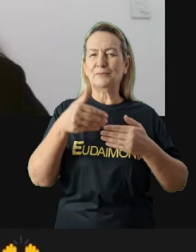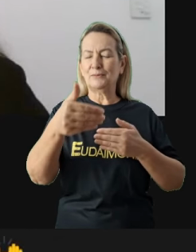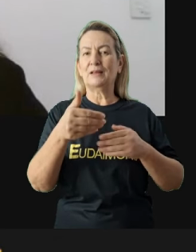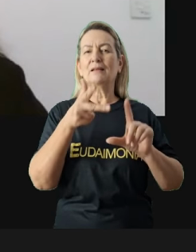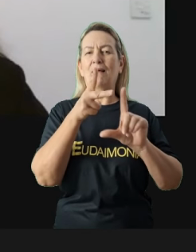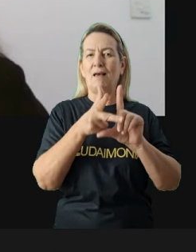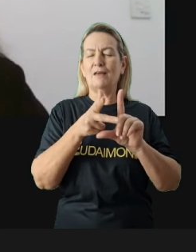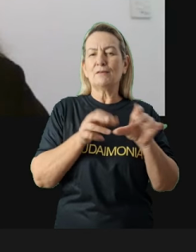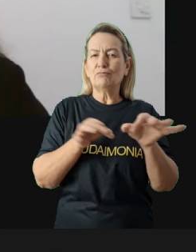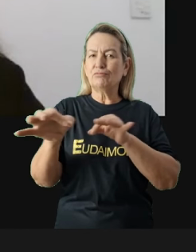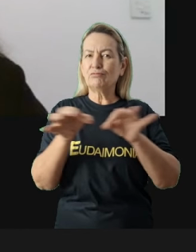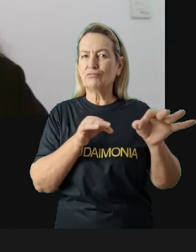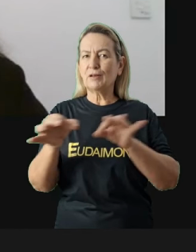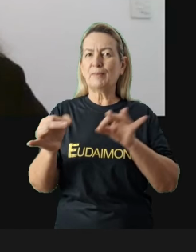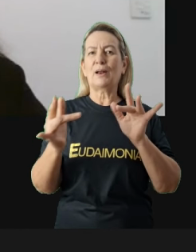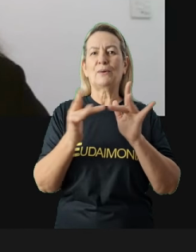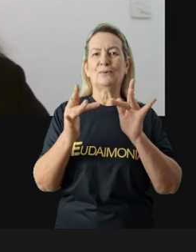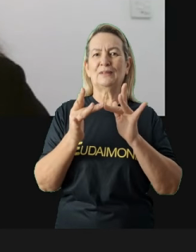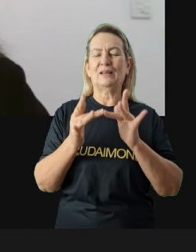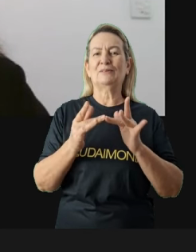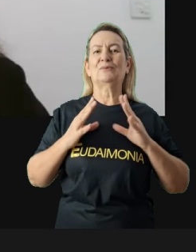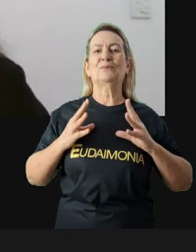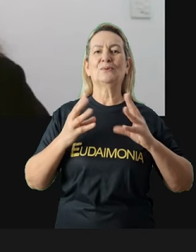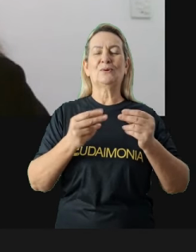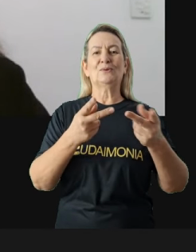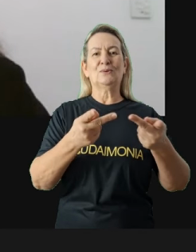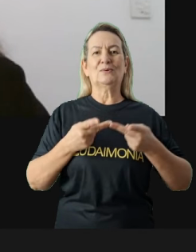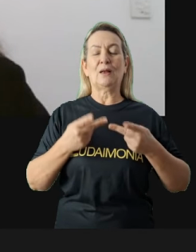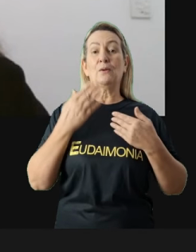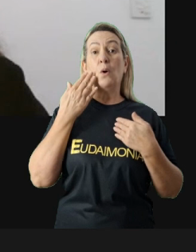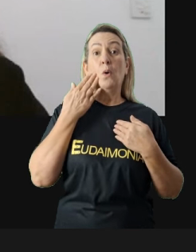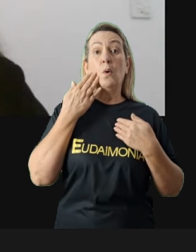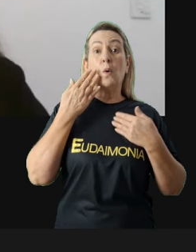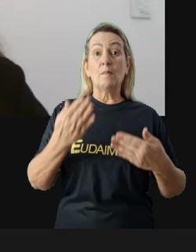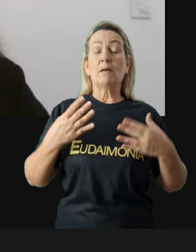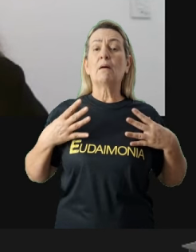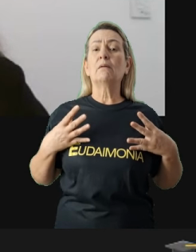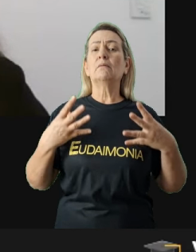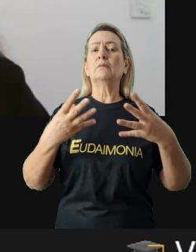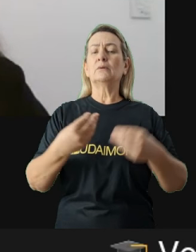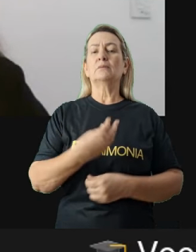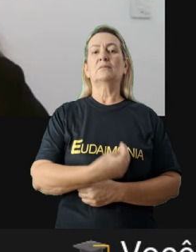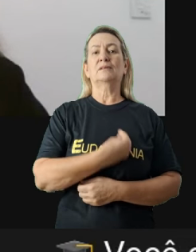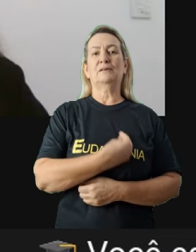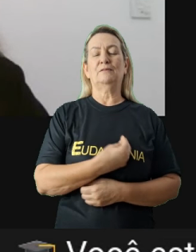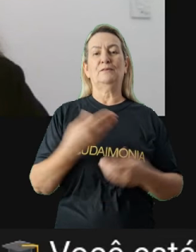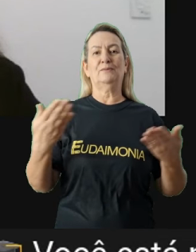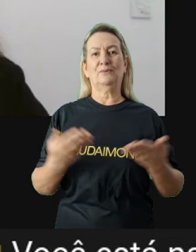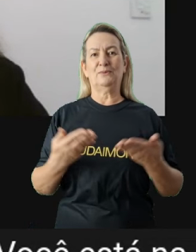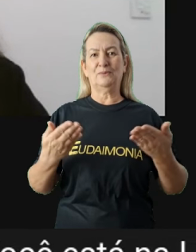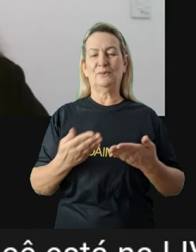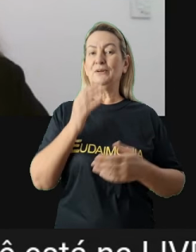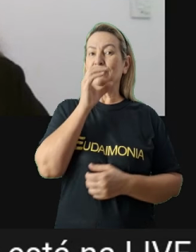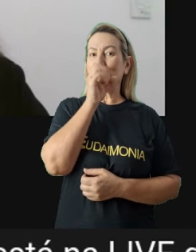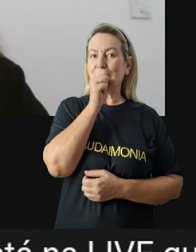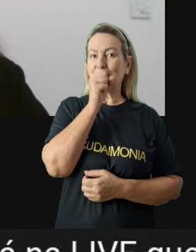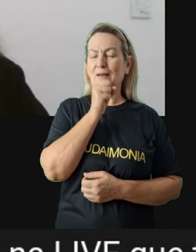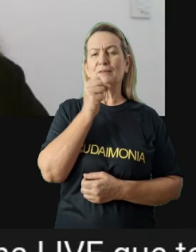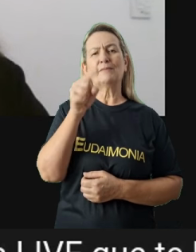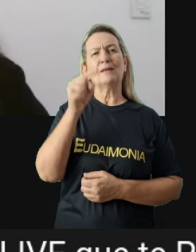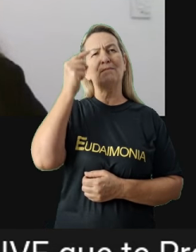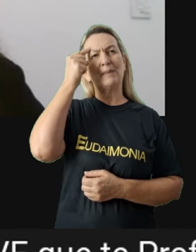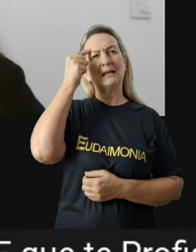um gostinho de quero mais. Eu queria ouvir mais. Então vocês vão ver, já nós vamos ter um momento tete a tete com essa galera, tá